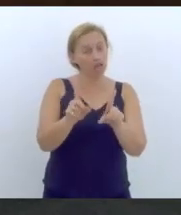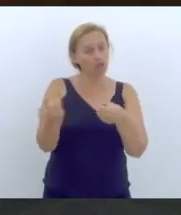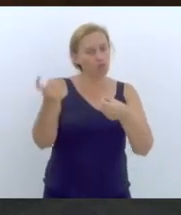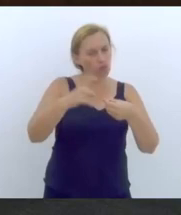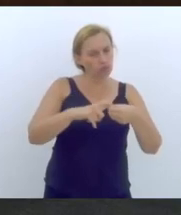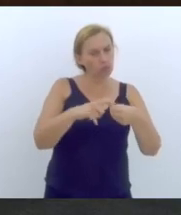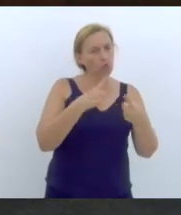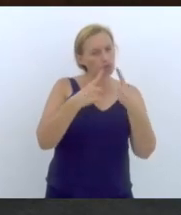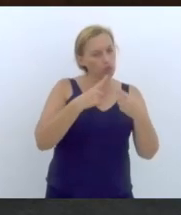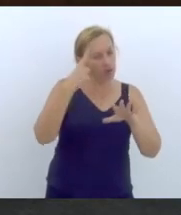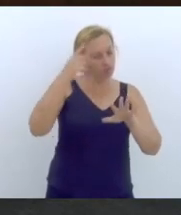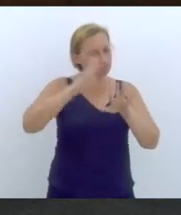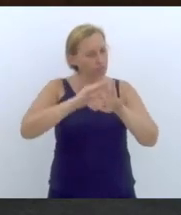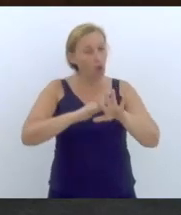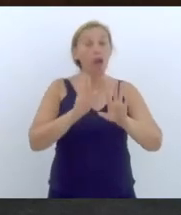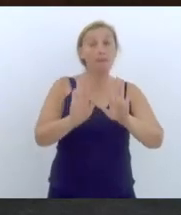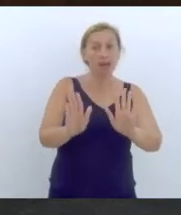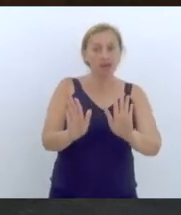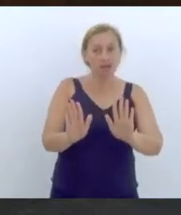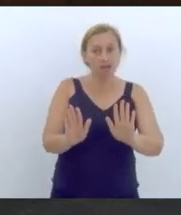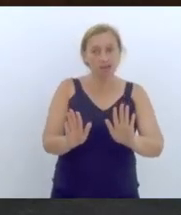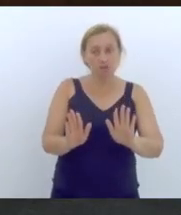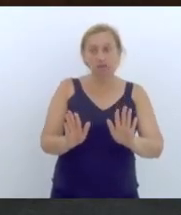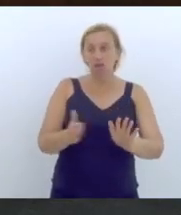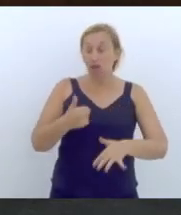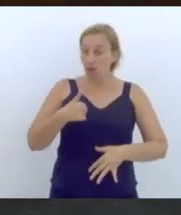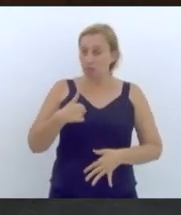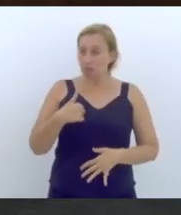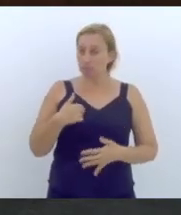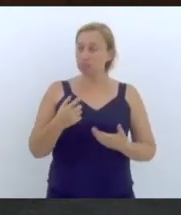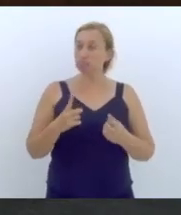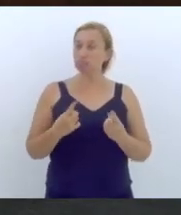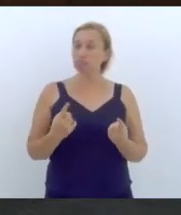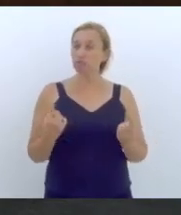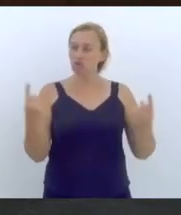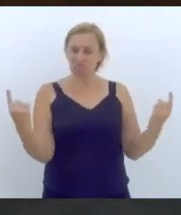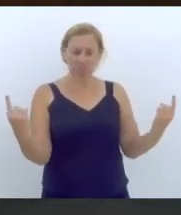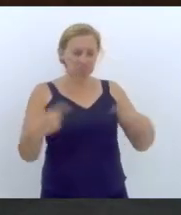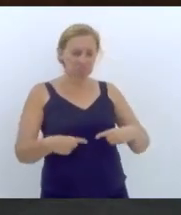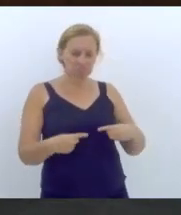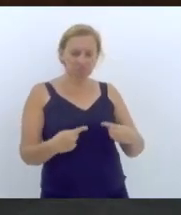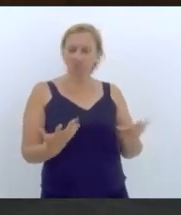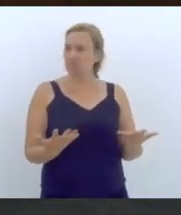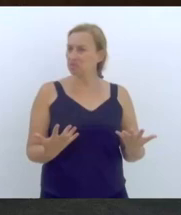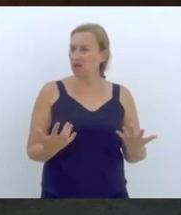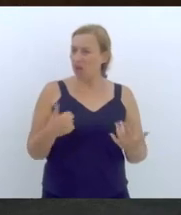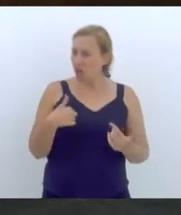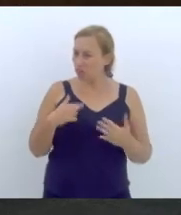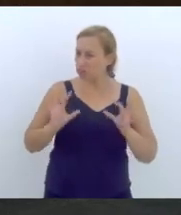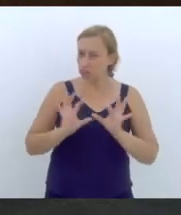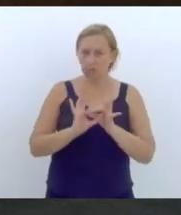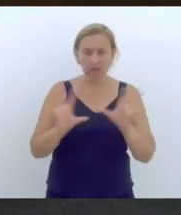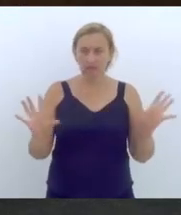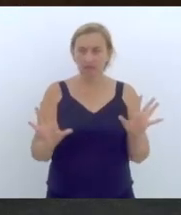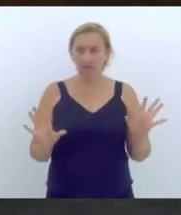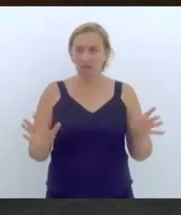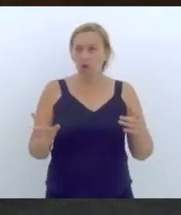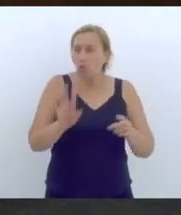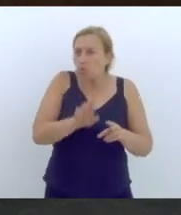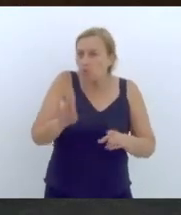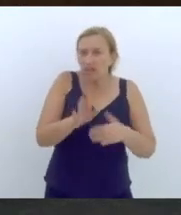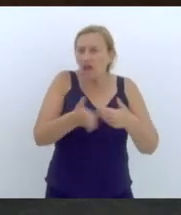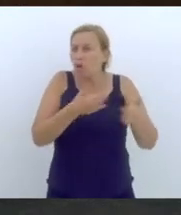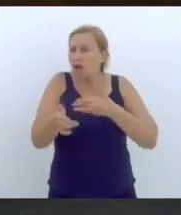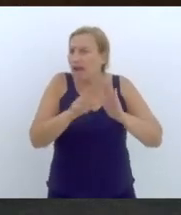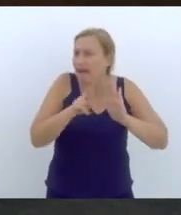a ter debate ideológico. Agora, estou disposto a qualquer tipo de embate, qualquer tipo de discussão, utilizar qualquer